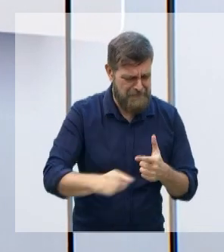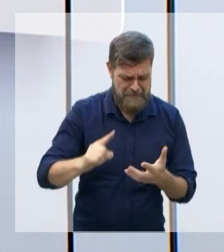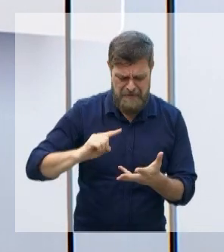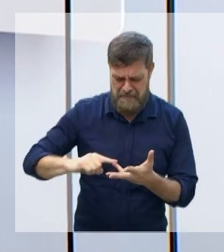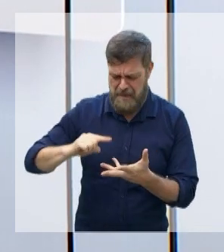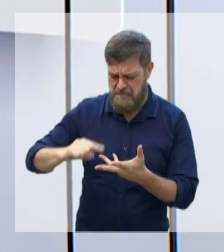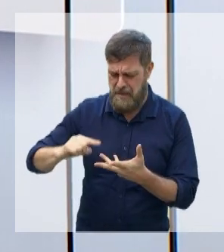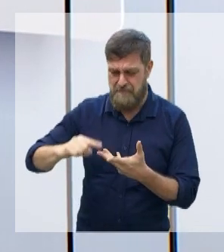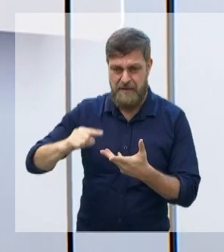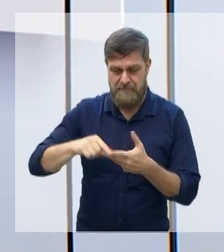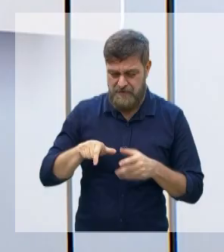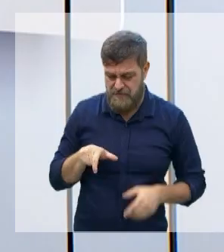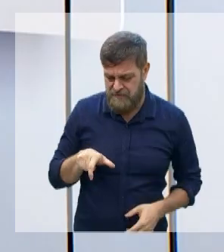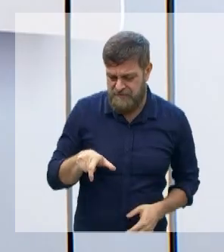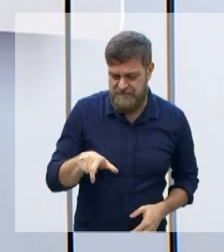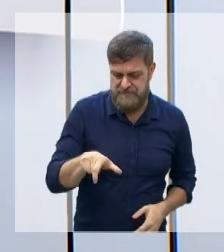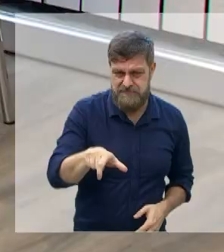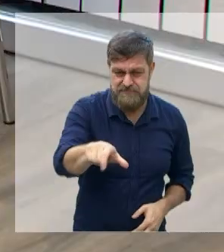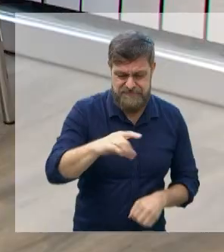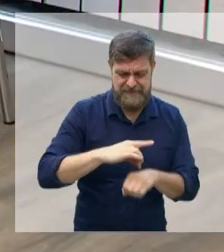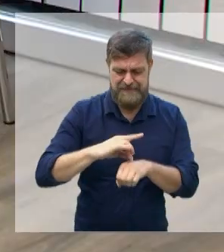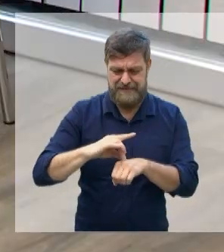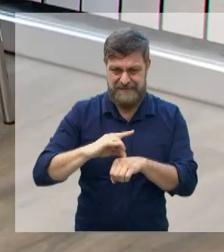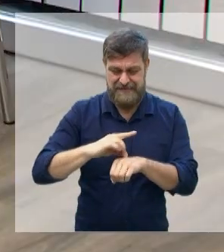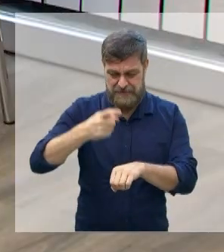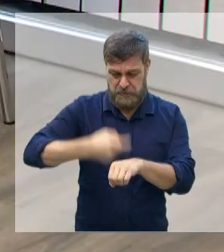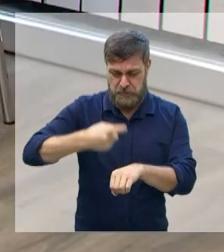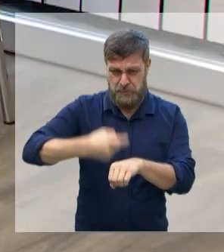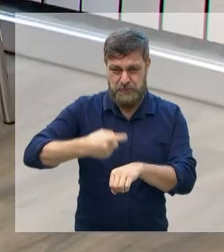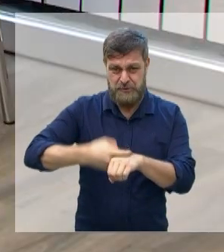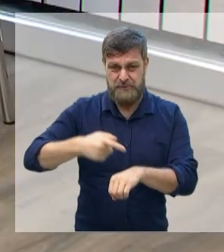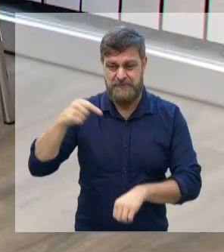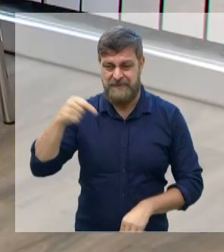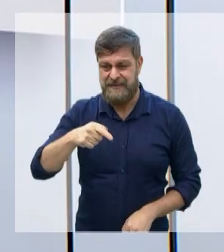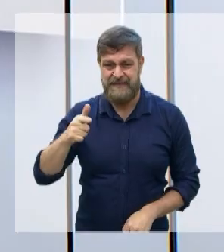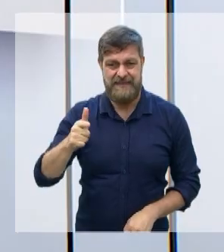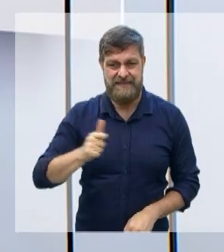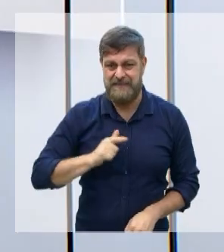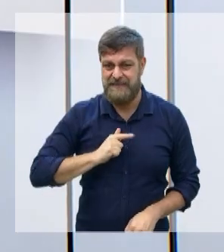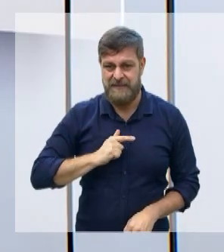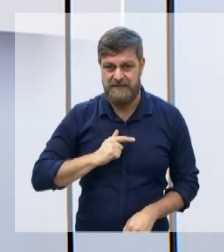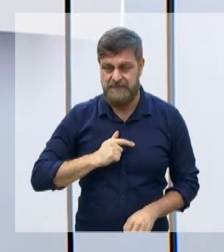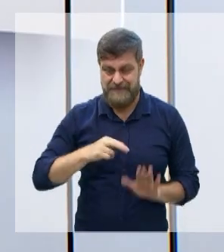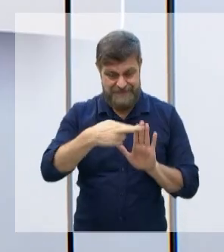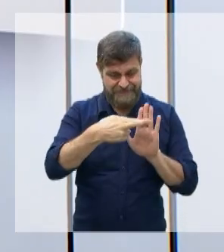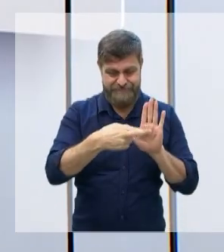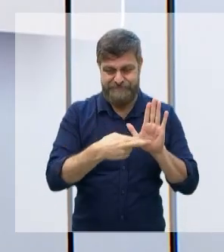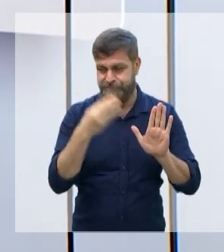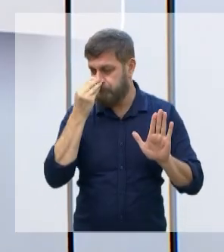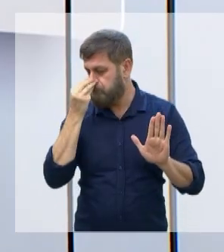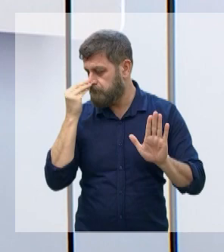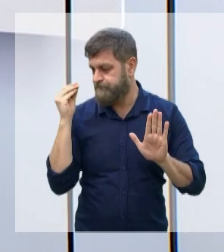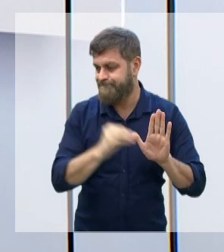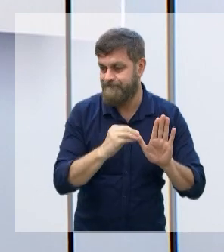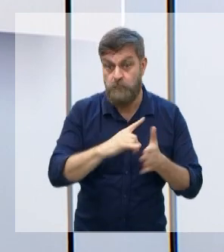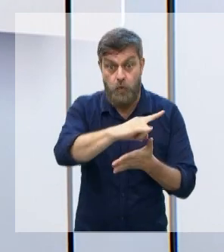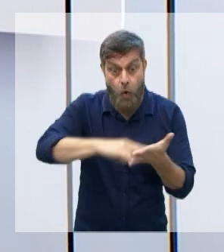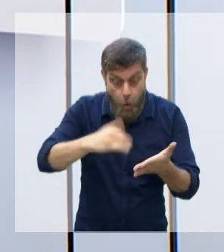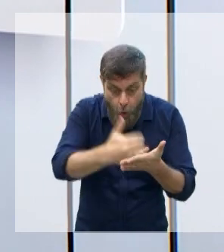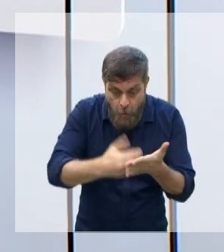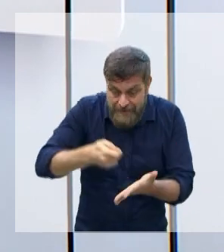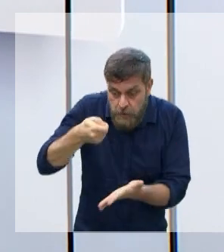com também com 31 pavimento pavimento rio ele não seguiu as especificações que estavam no contrato